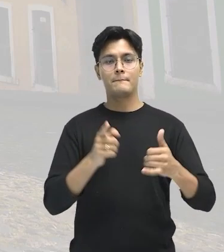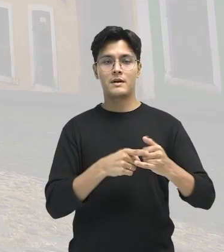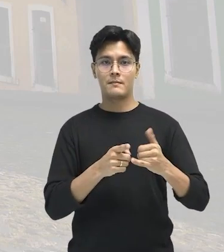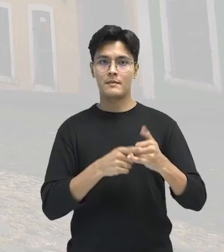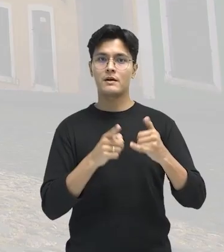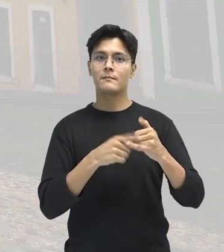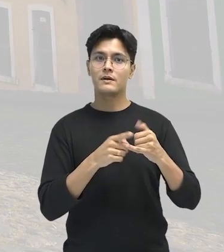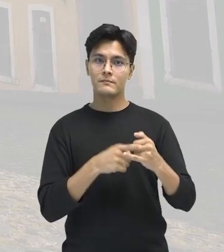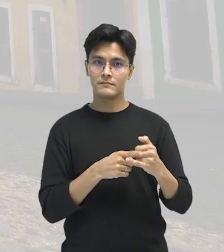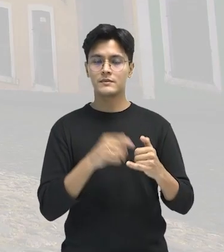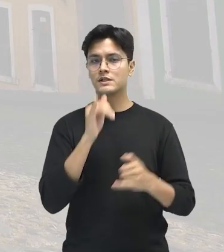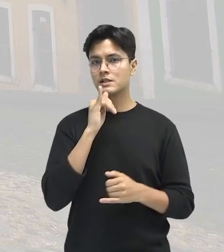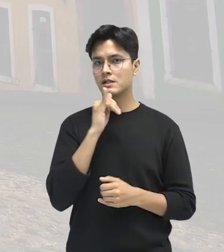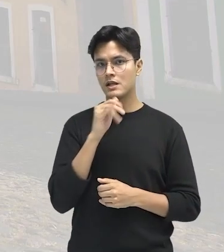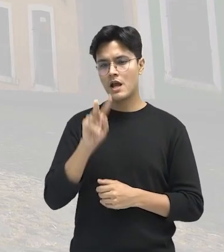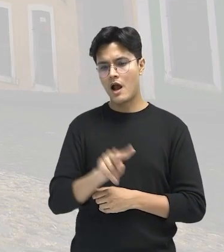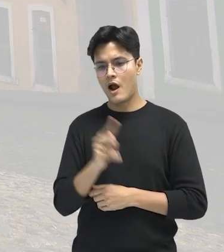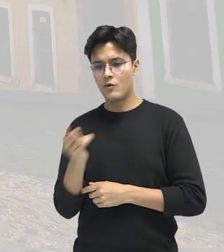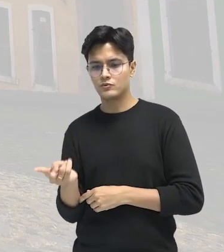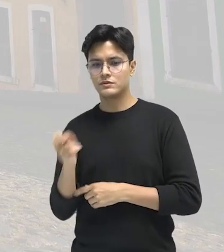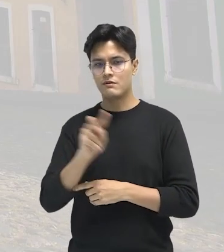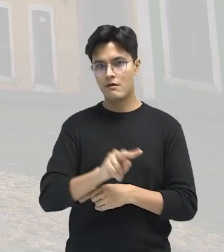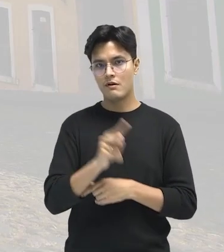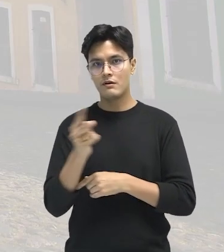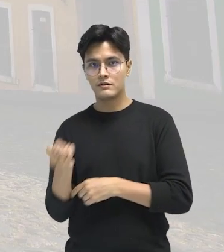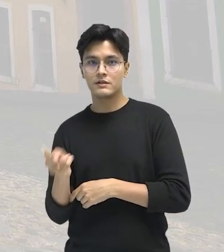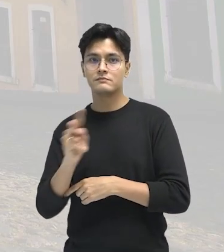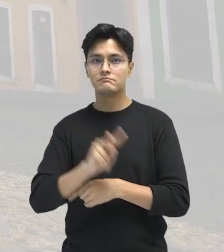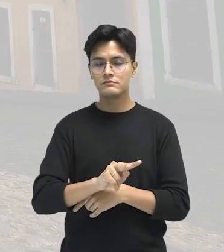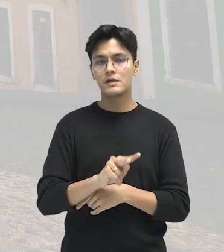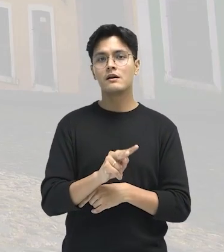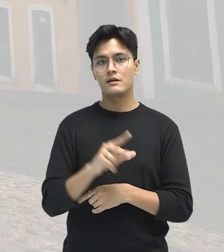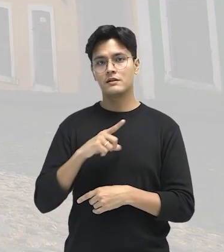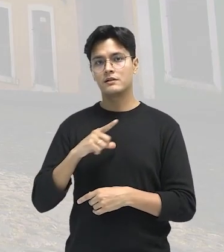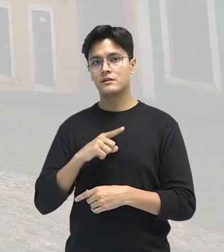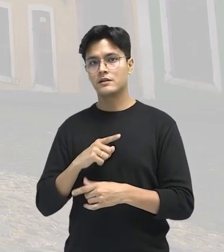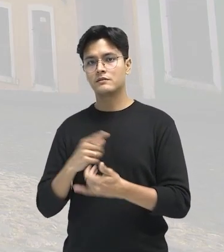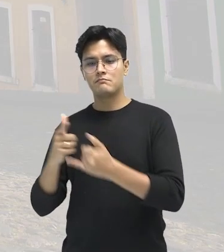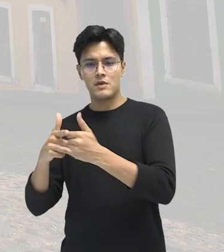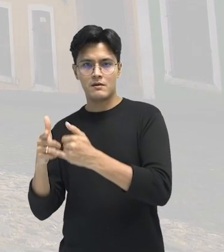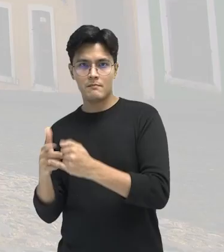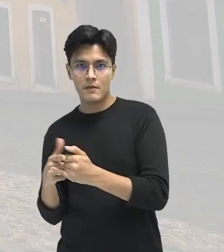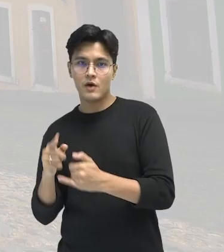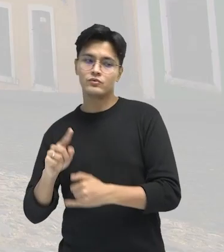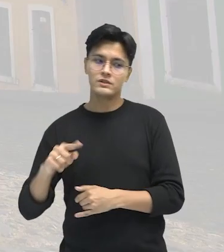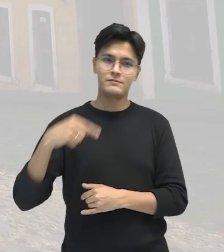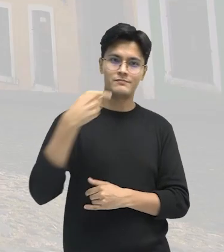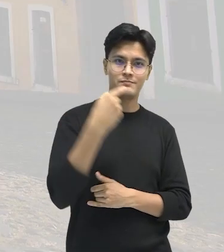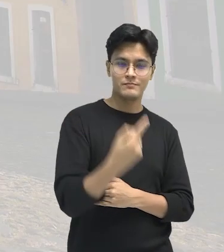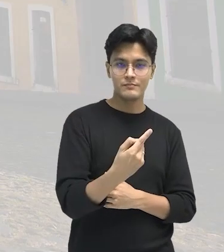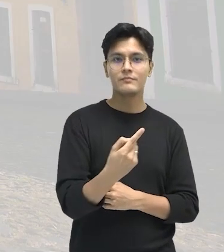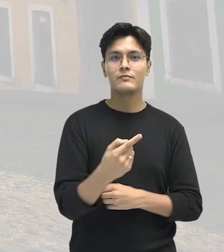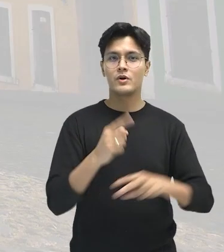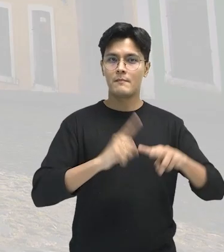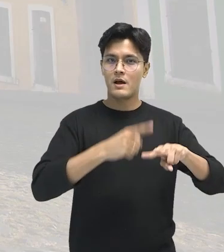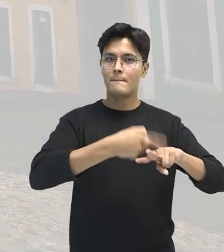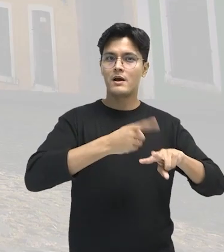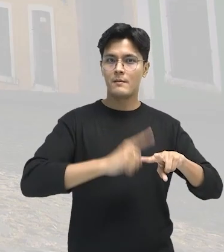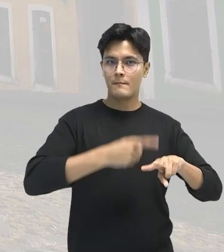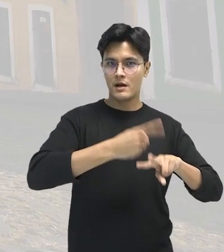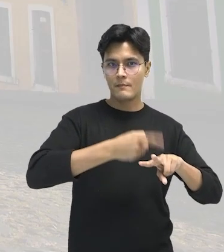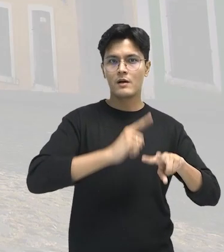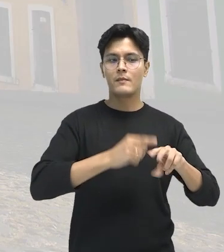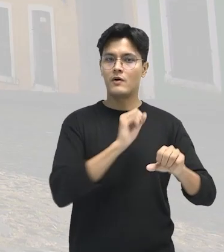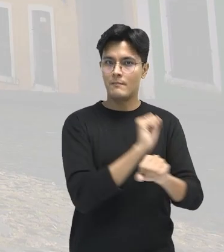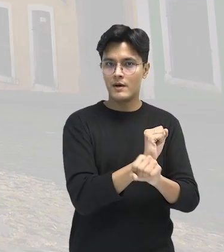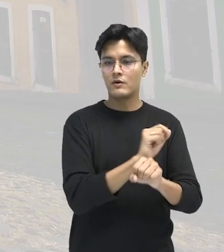agogô toca depois, entendeu? Ele é um contraponto, então ele está sempre tocando num tempo diferente do berimbau. Bem